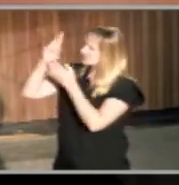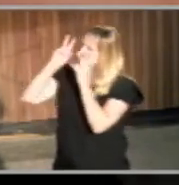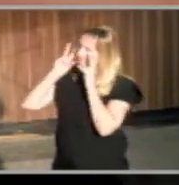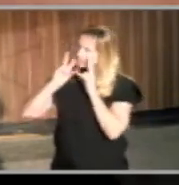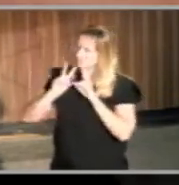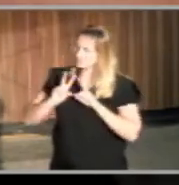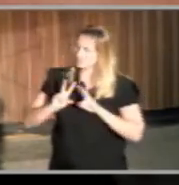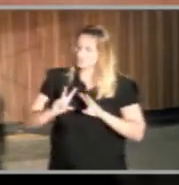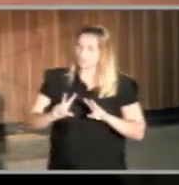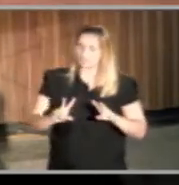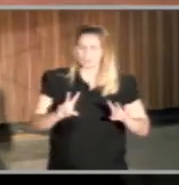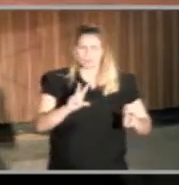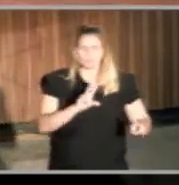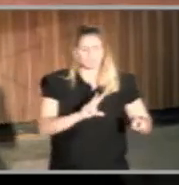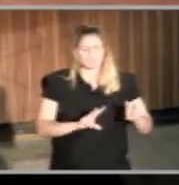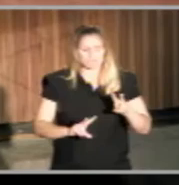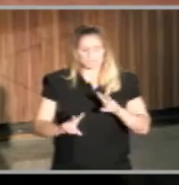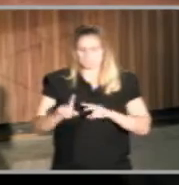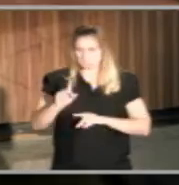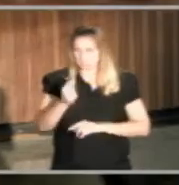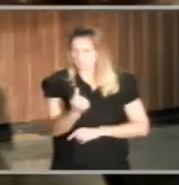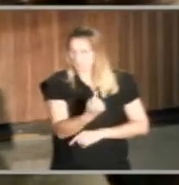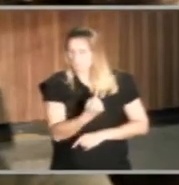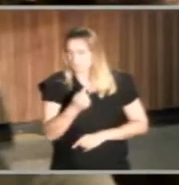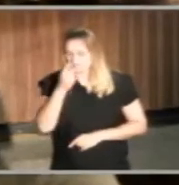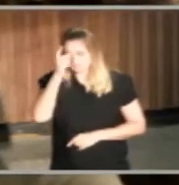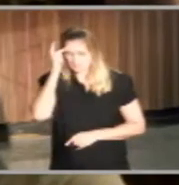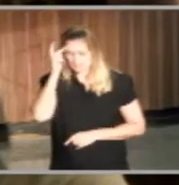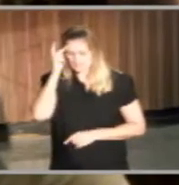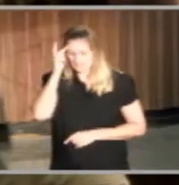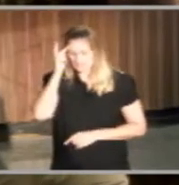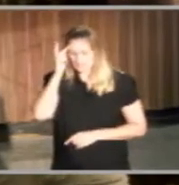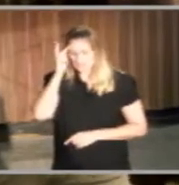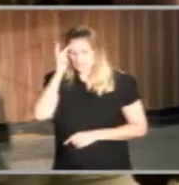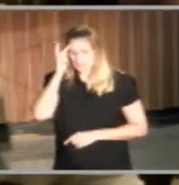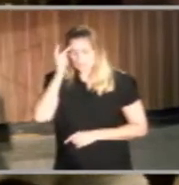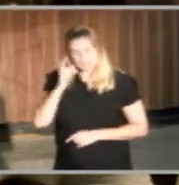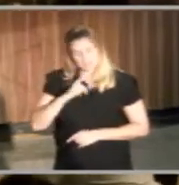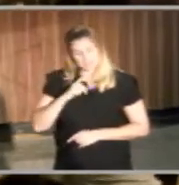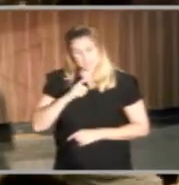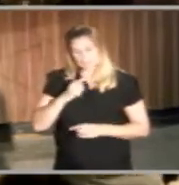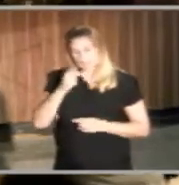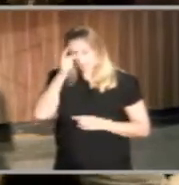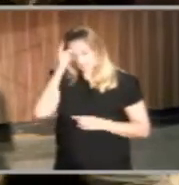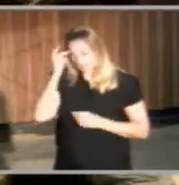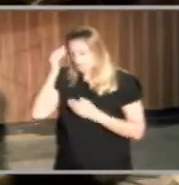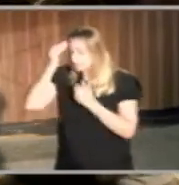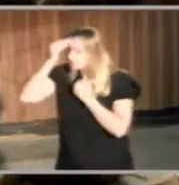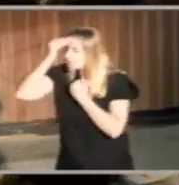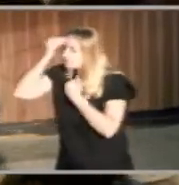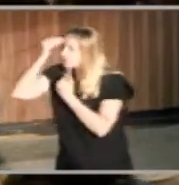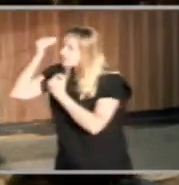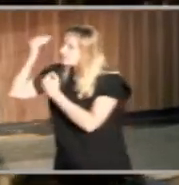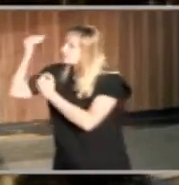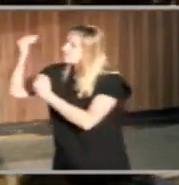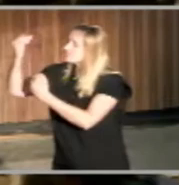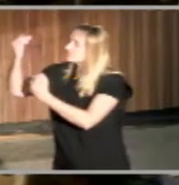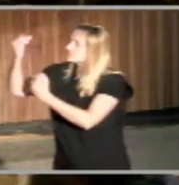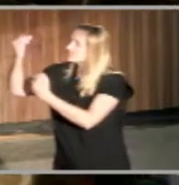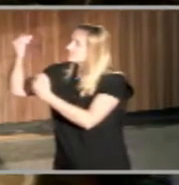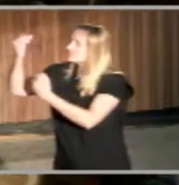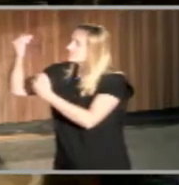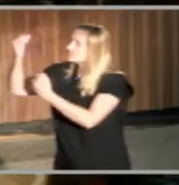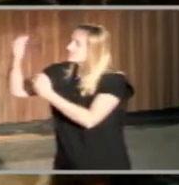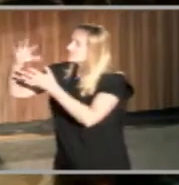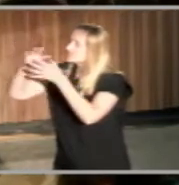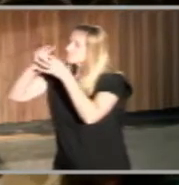situação de gratidão. Temos tanto para Te agradecer: o sustento, a saúde, o amor em família,